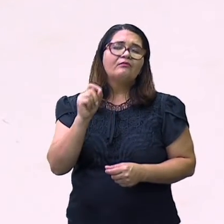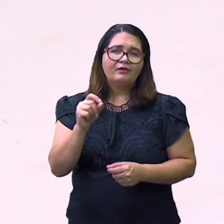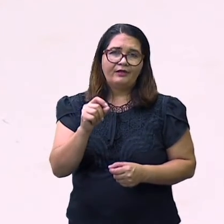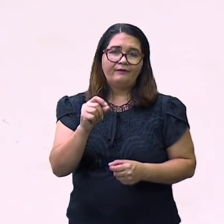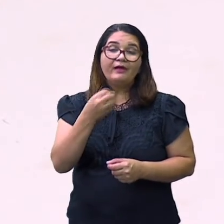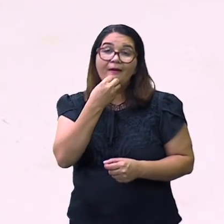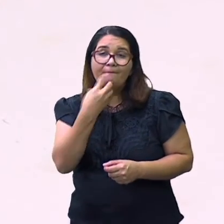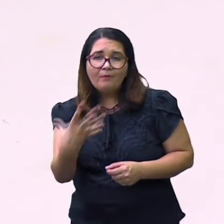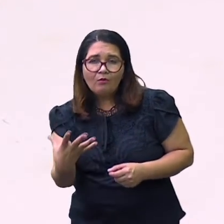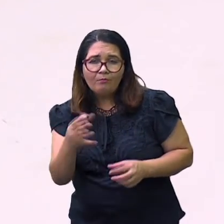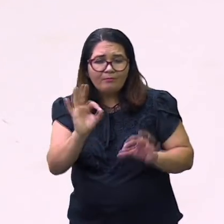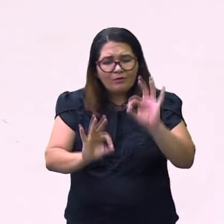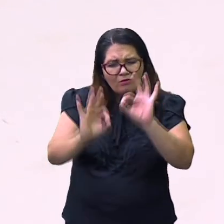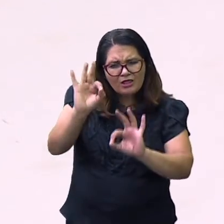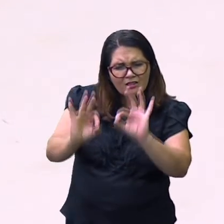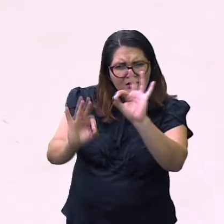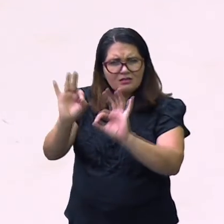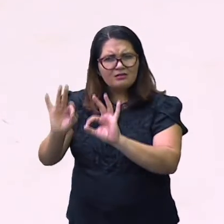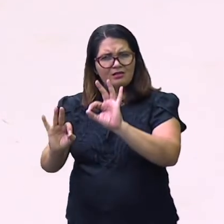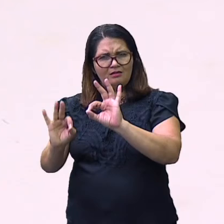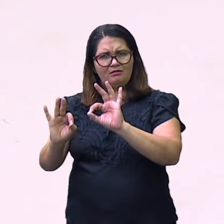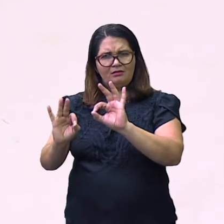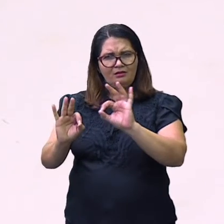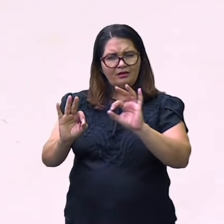Número 3.